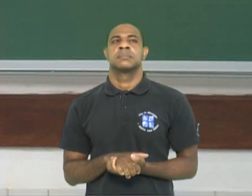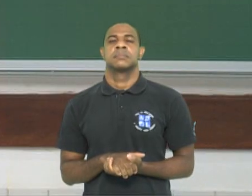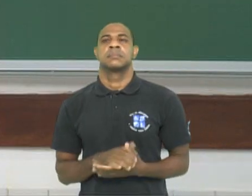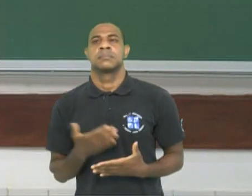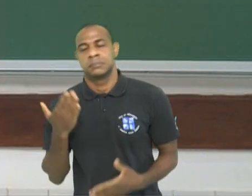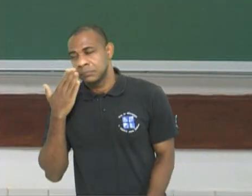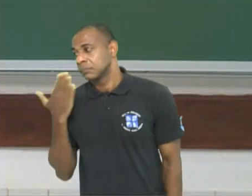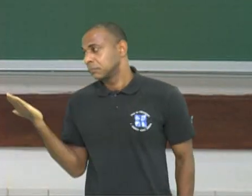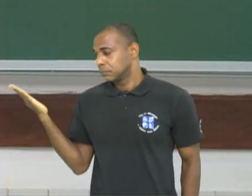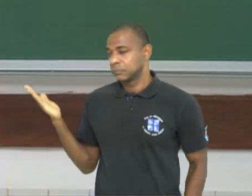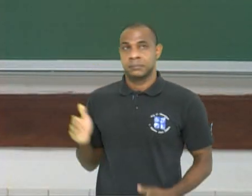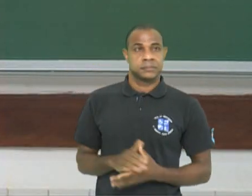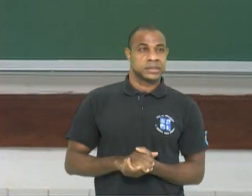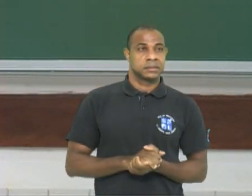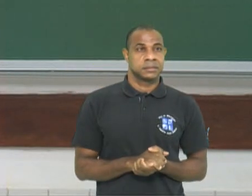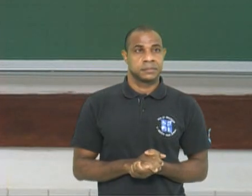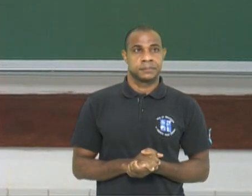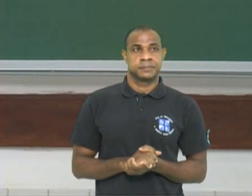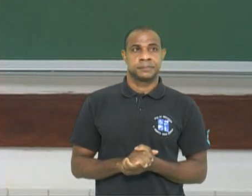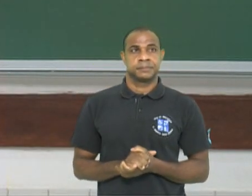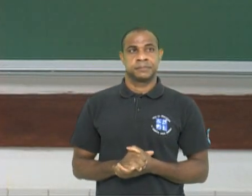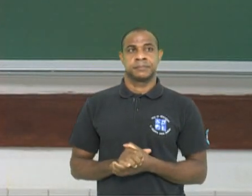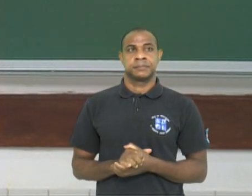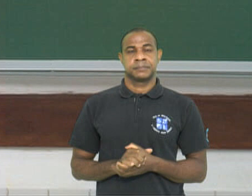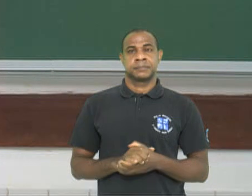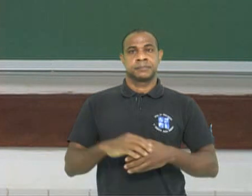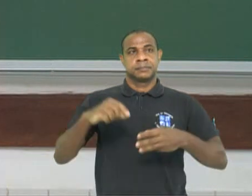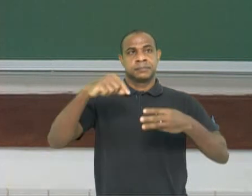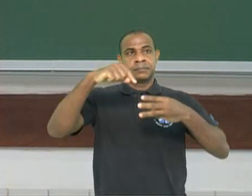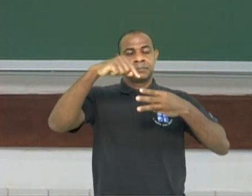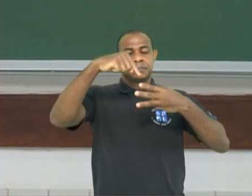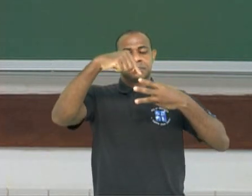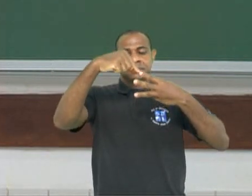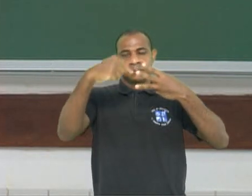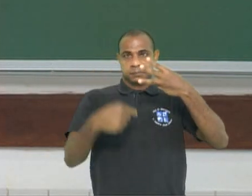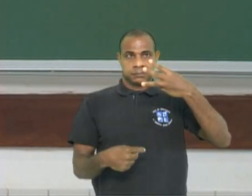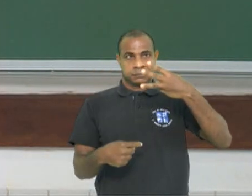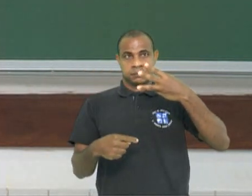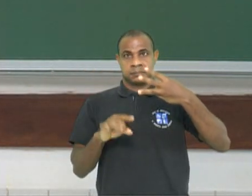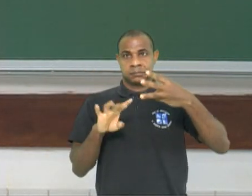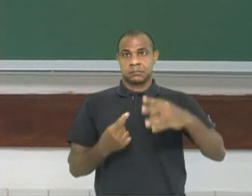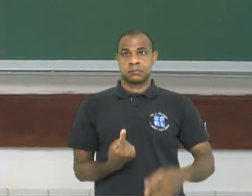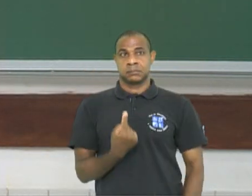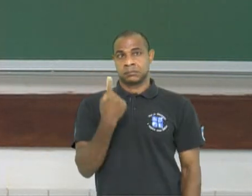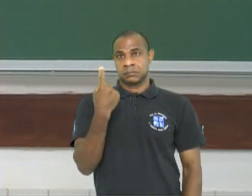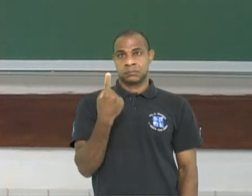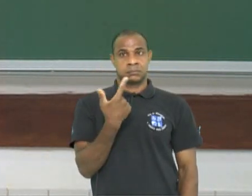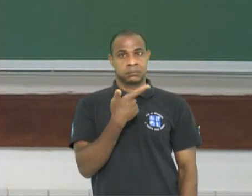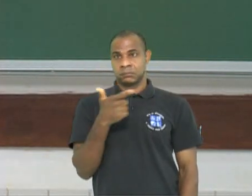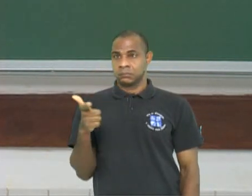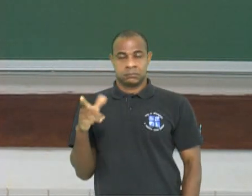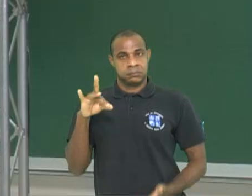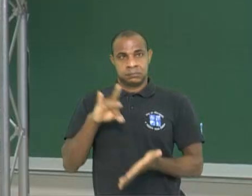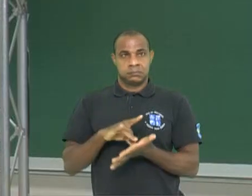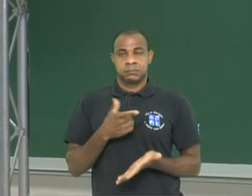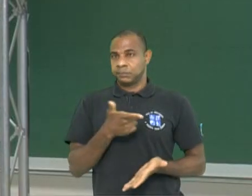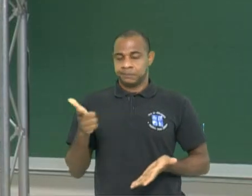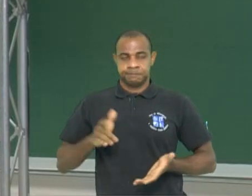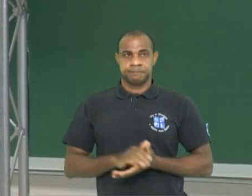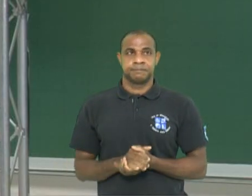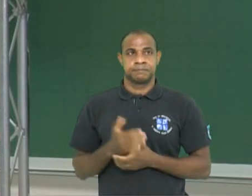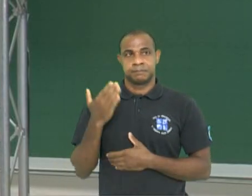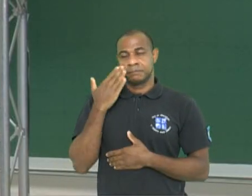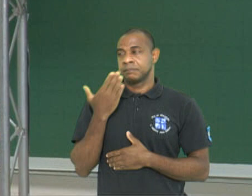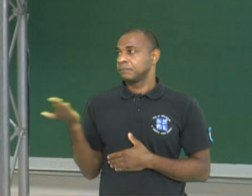Vamos lá então, gente. Das 3 afirmativas ali, apenas uma não vai ser verdadeira, né? 3 delas vão ser